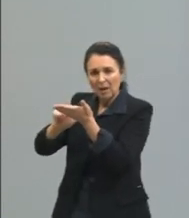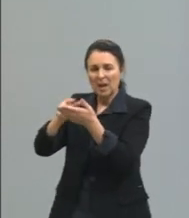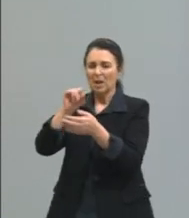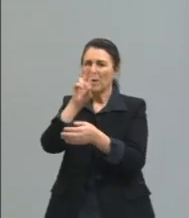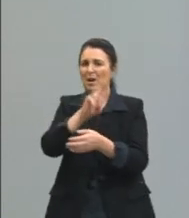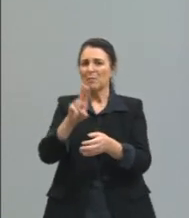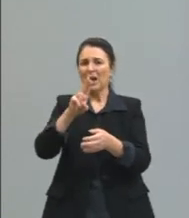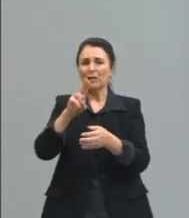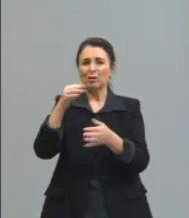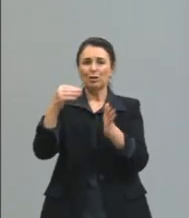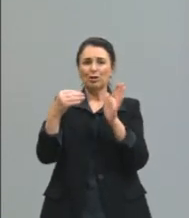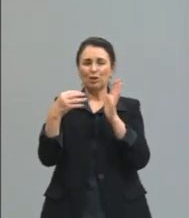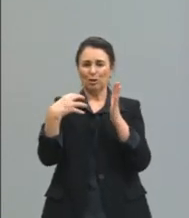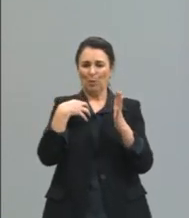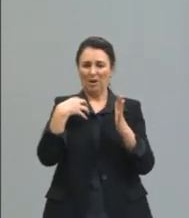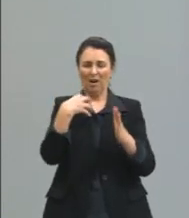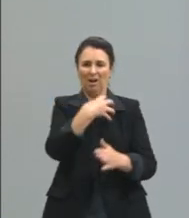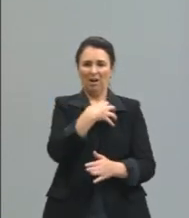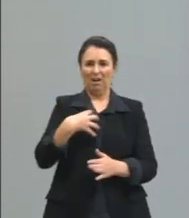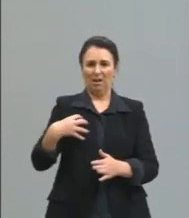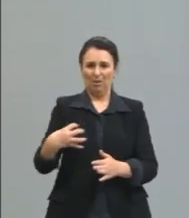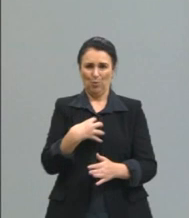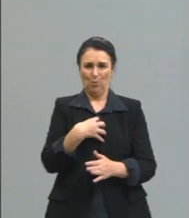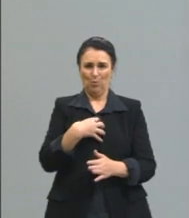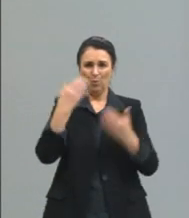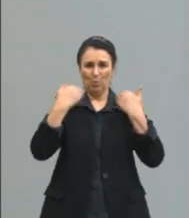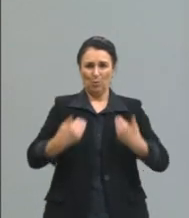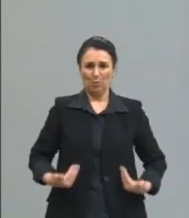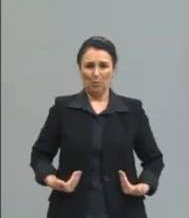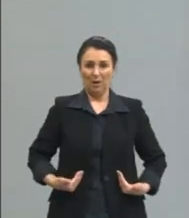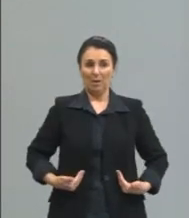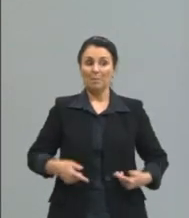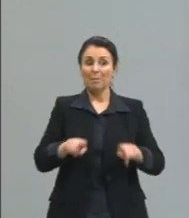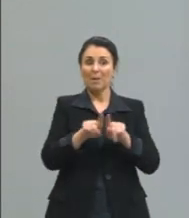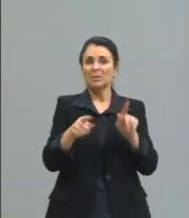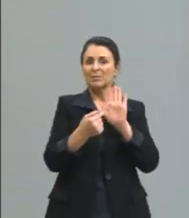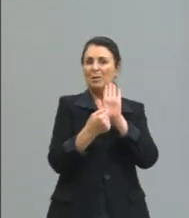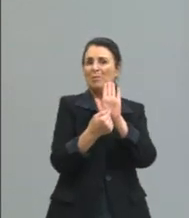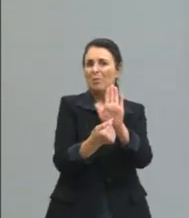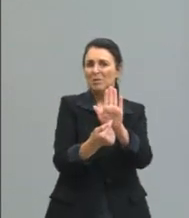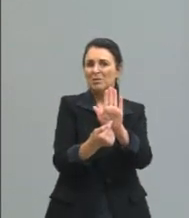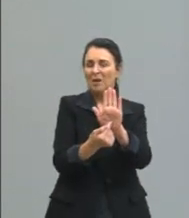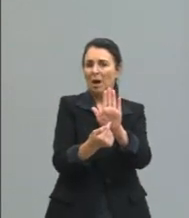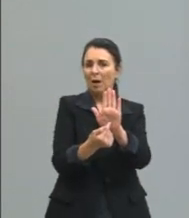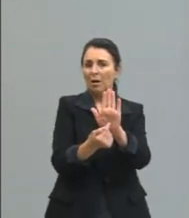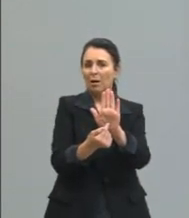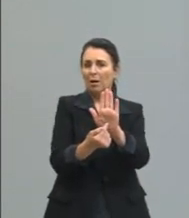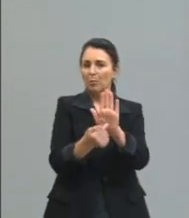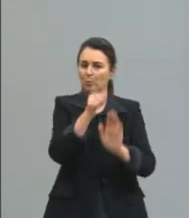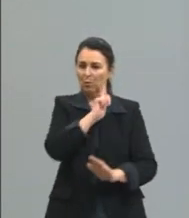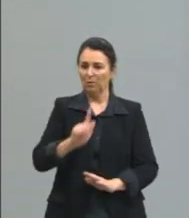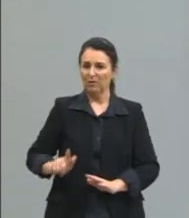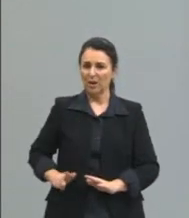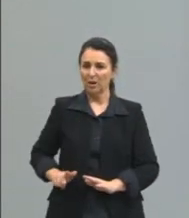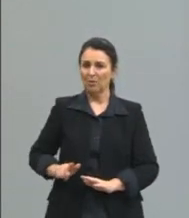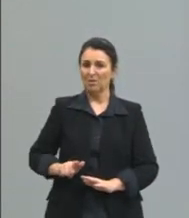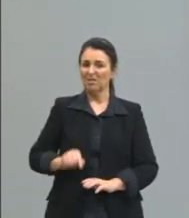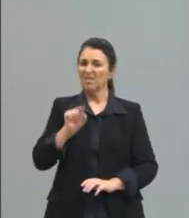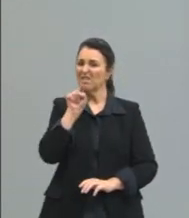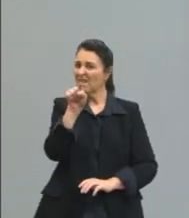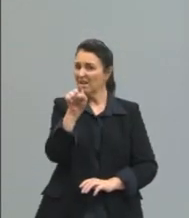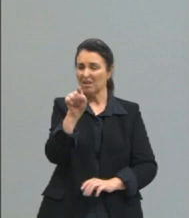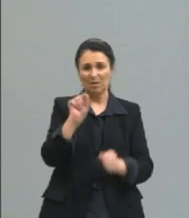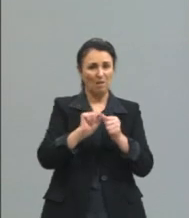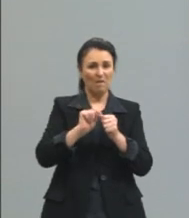O mais importante era mostrar ao governo que ele não põe o pé no pescoço do povo. Então, mostrando aí